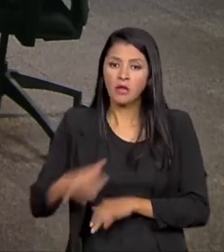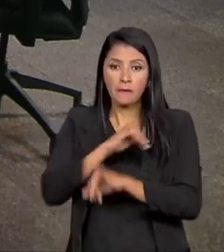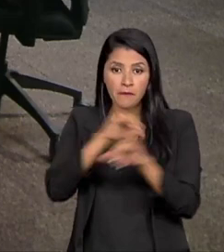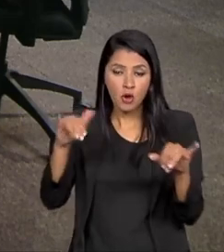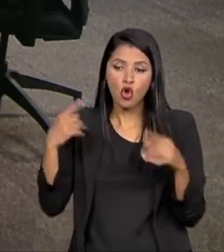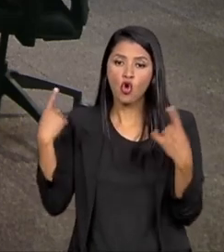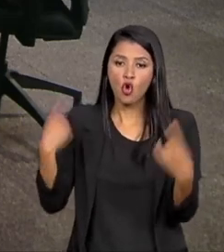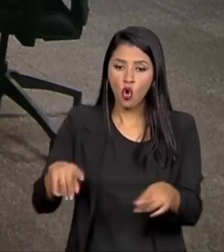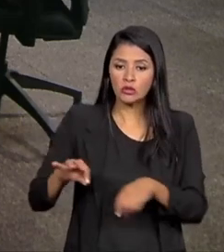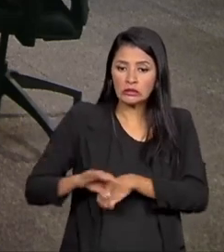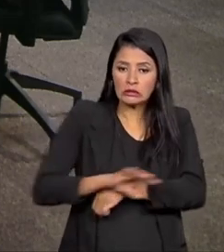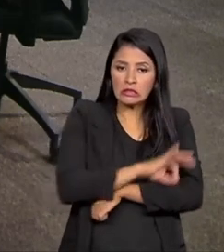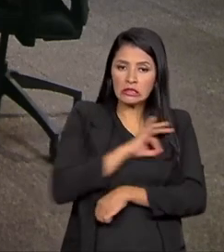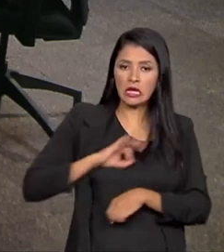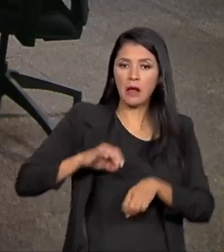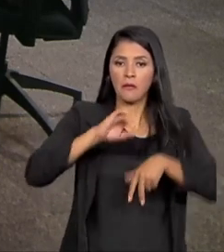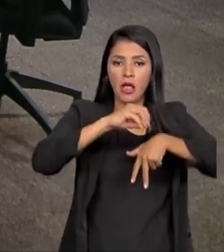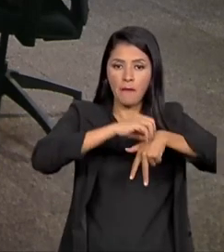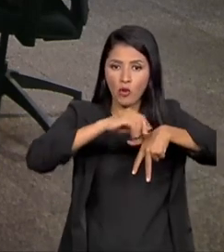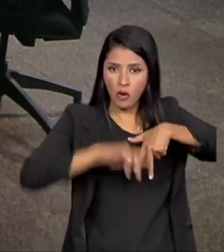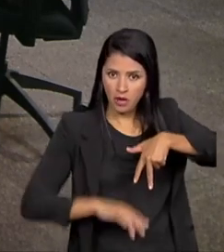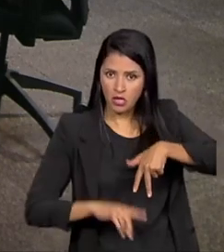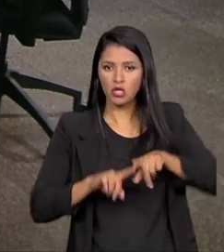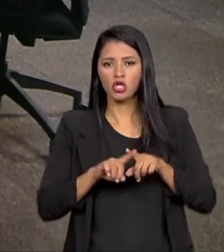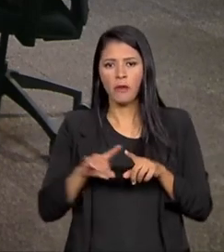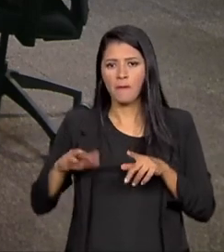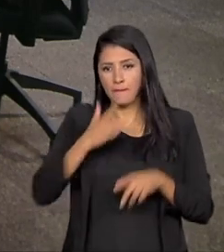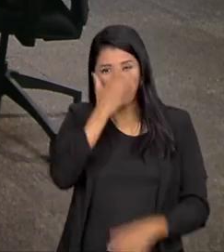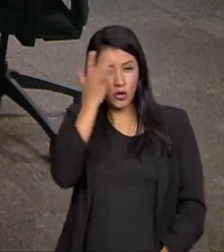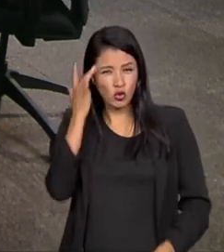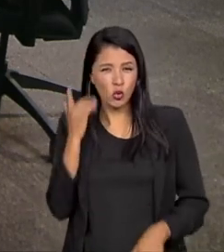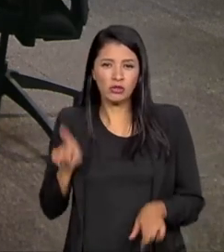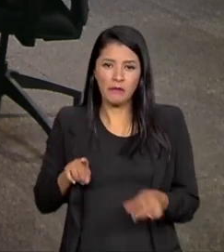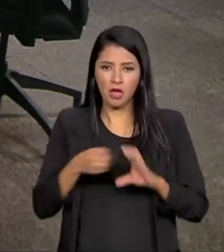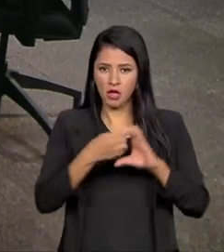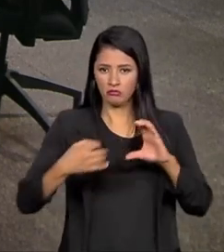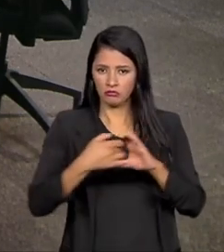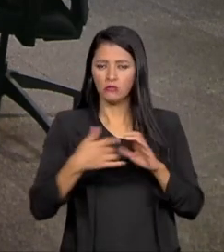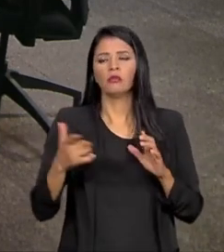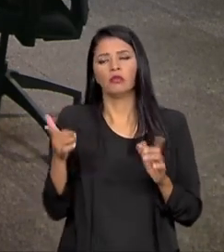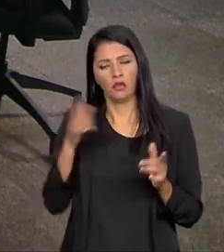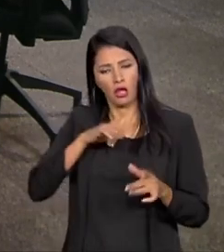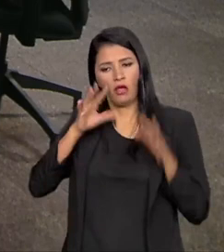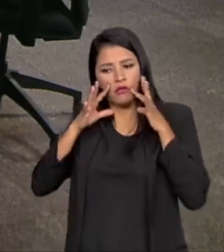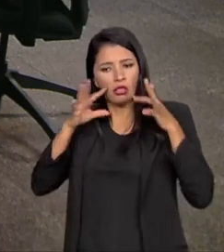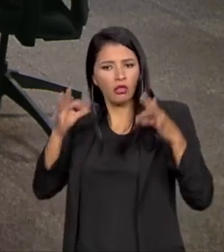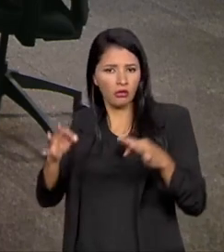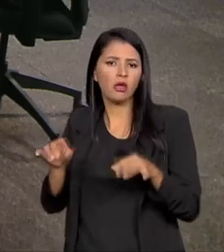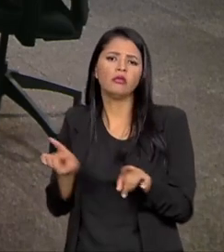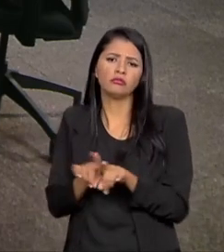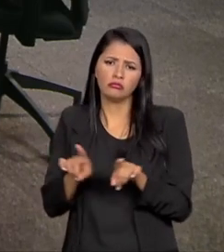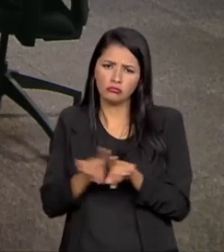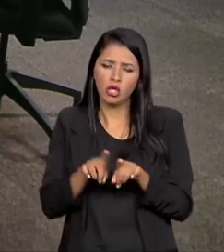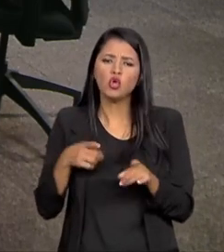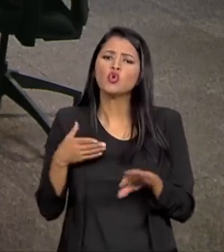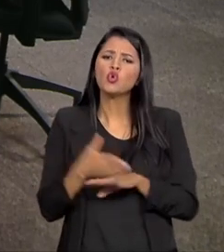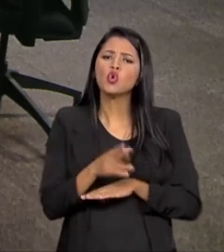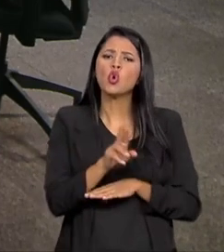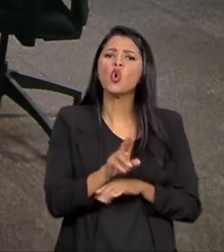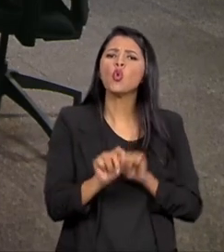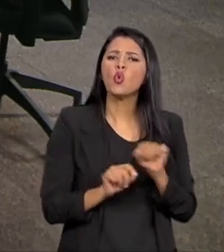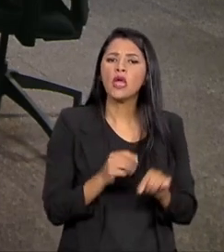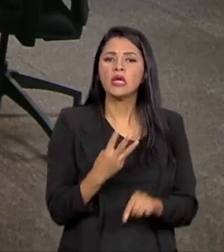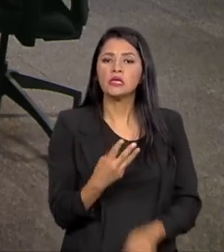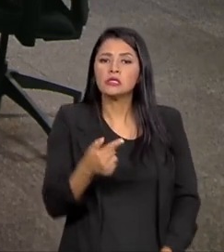Sarampo e a poliamielite pessoas com doenças raras também tiveram atenção com a incorporação de